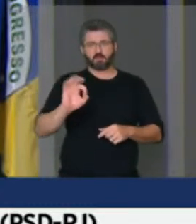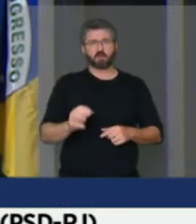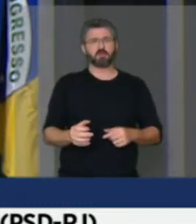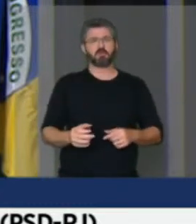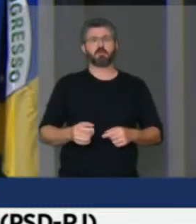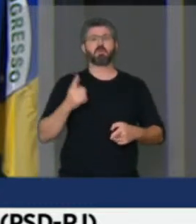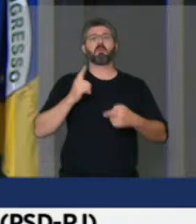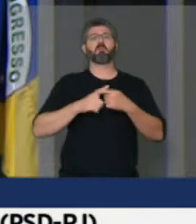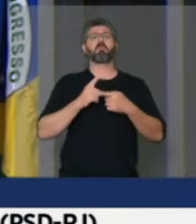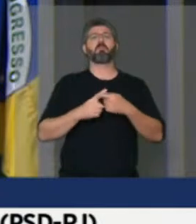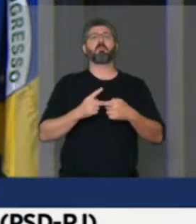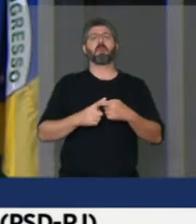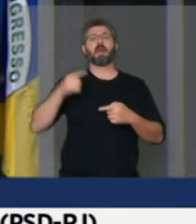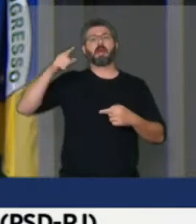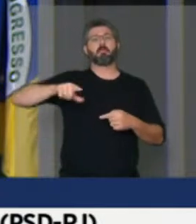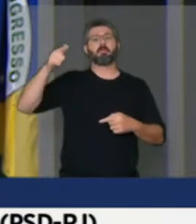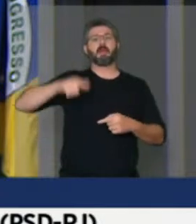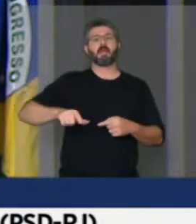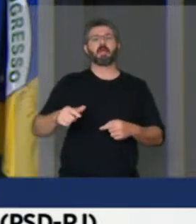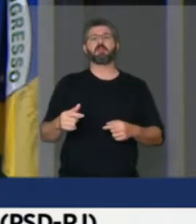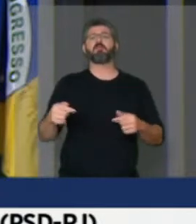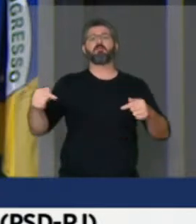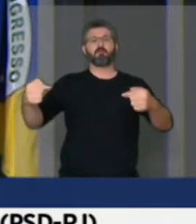me repetis, vem por aqui?